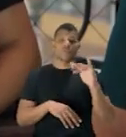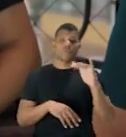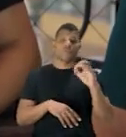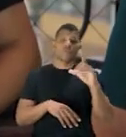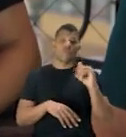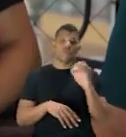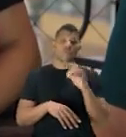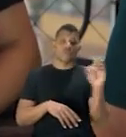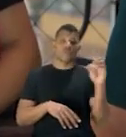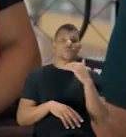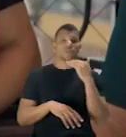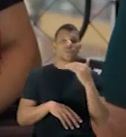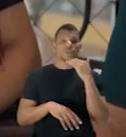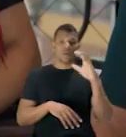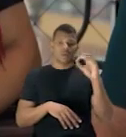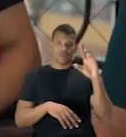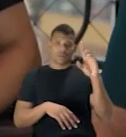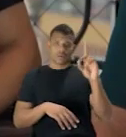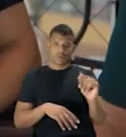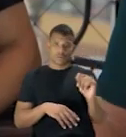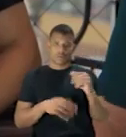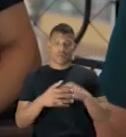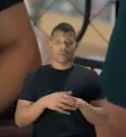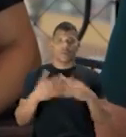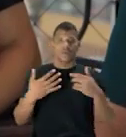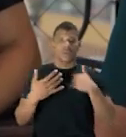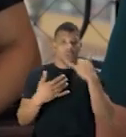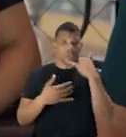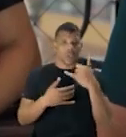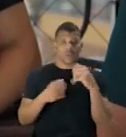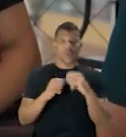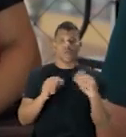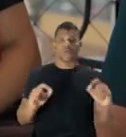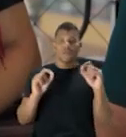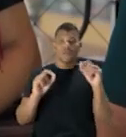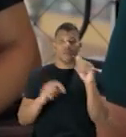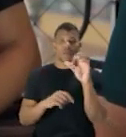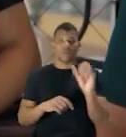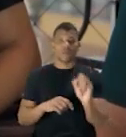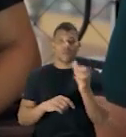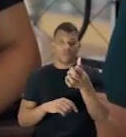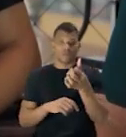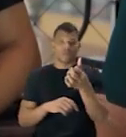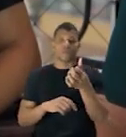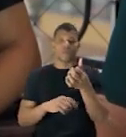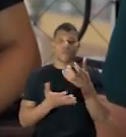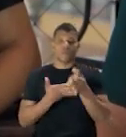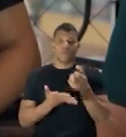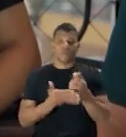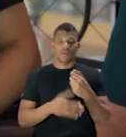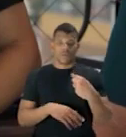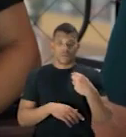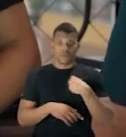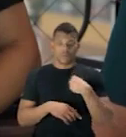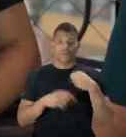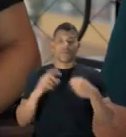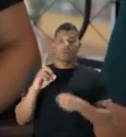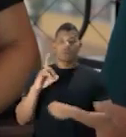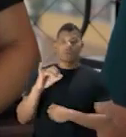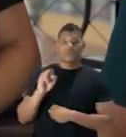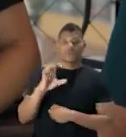cordas. João Nogueira e Carlinhos Bergueiro. Liguei pro Carlinhos e falou, não, é inédita, de 86. Eu falei, grava para mim.